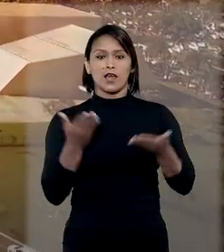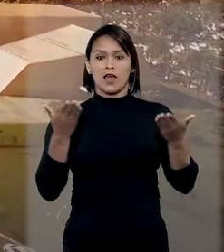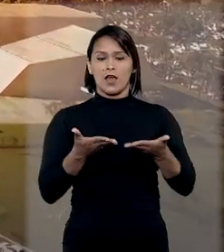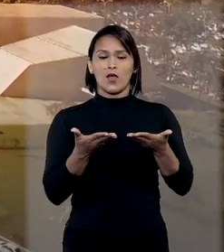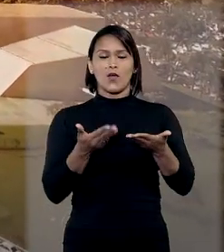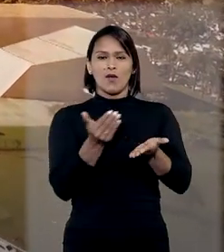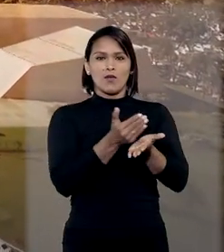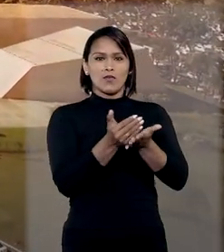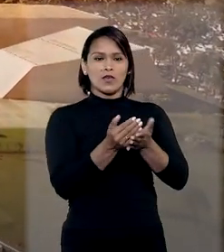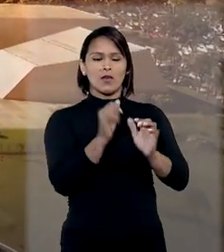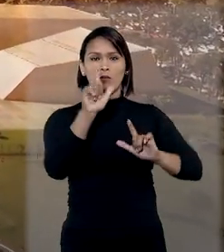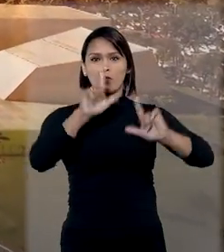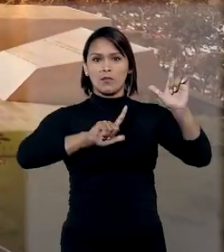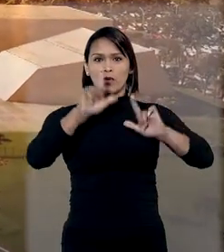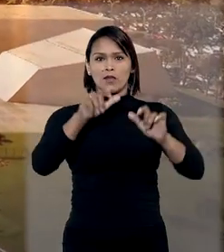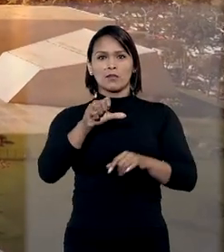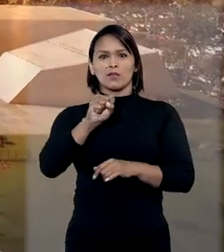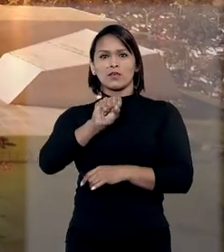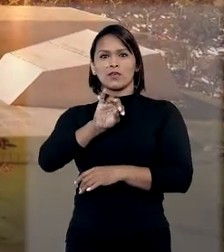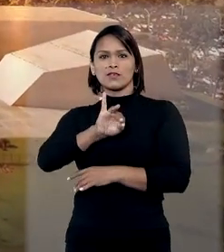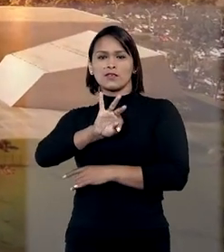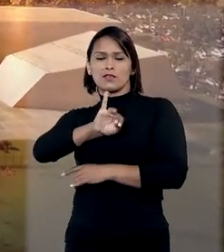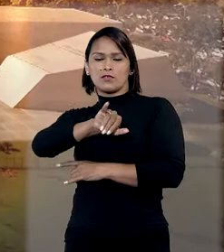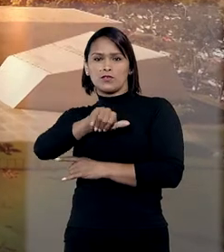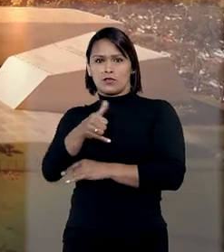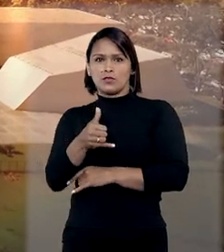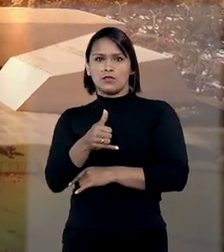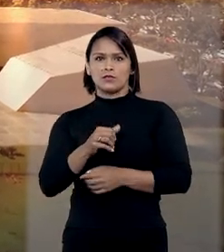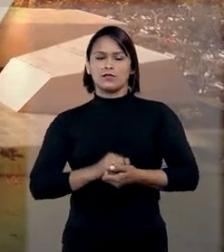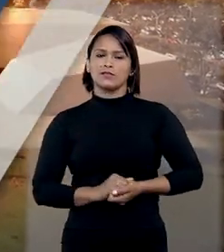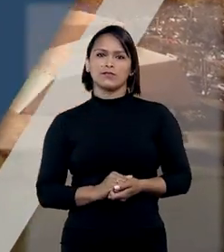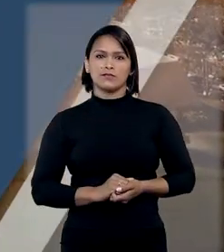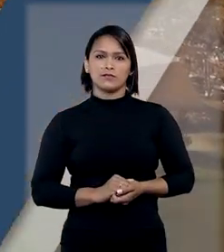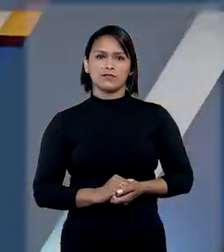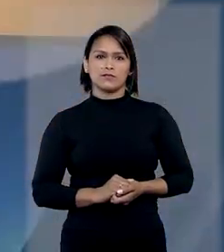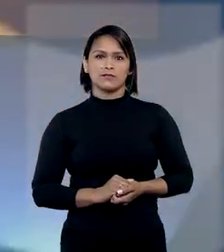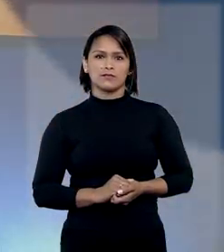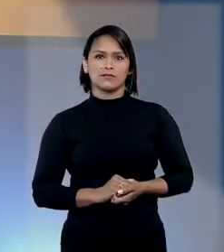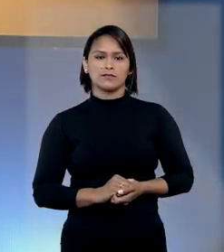Começa agora o programa do Superior Tribunal de Justiça.